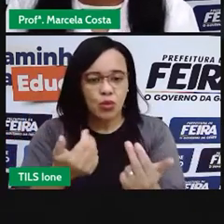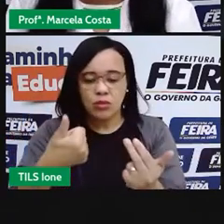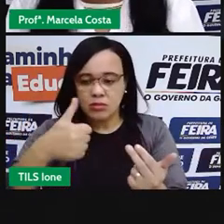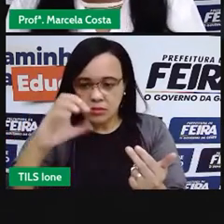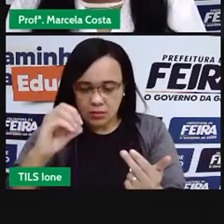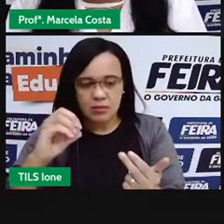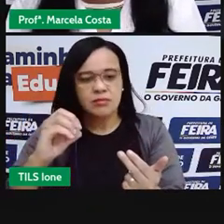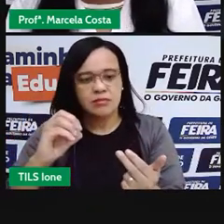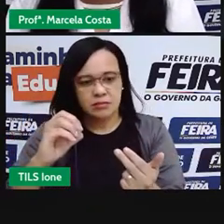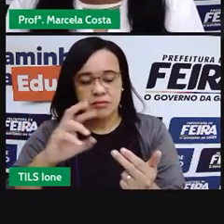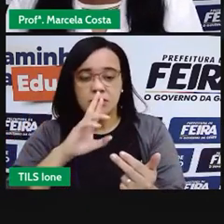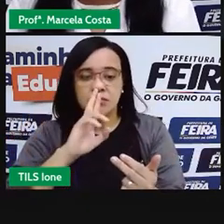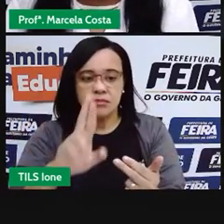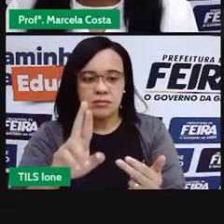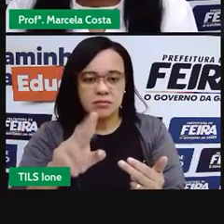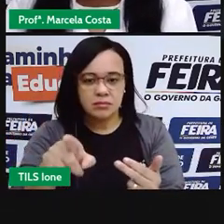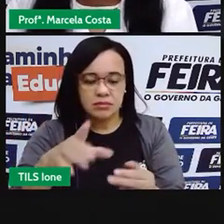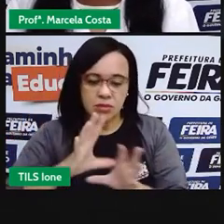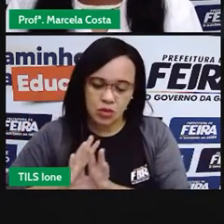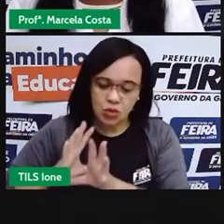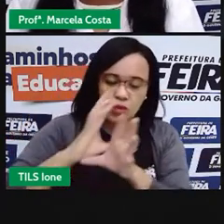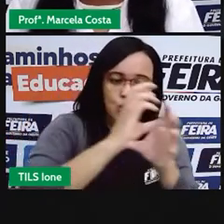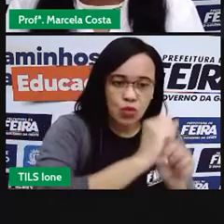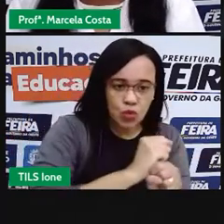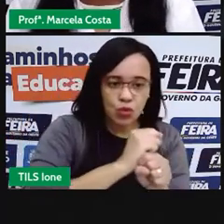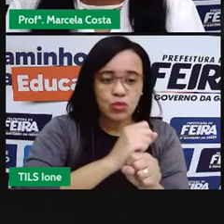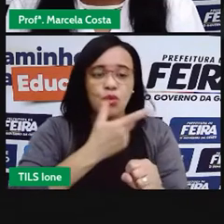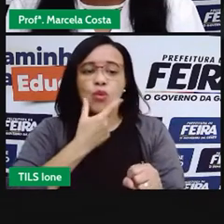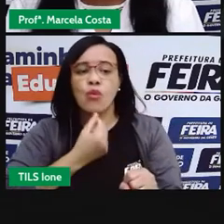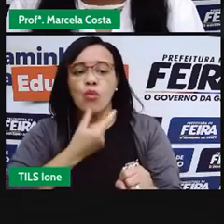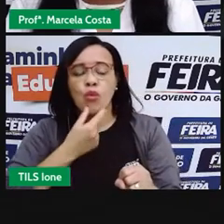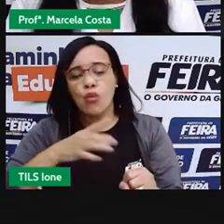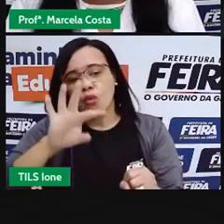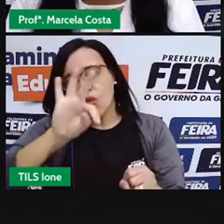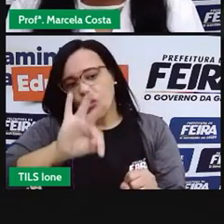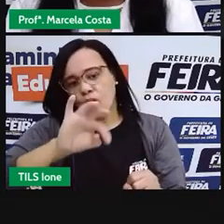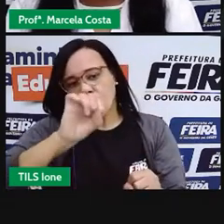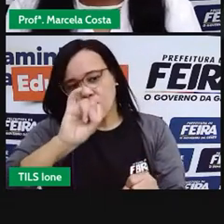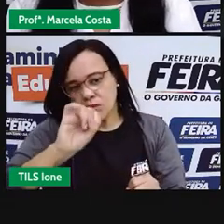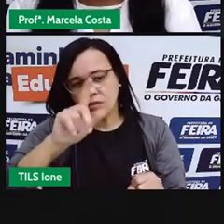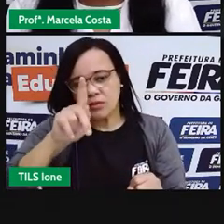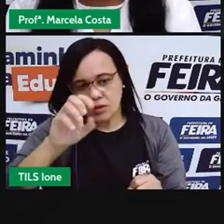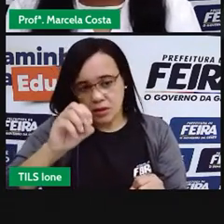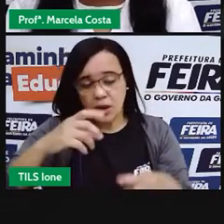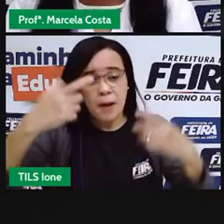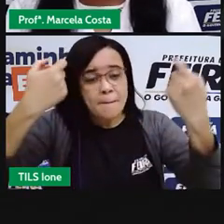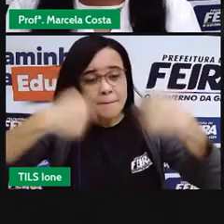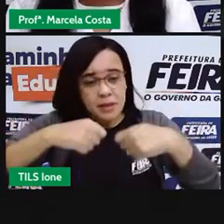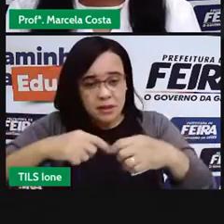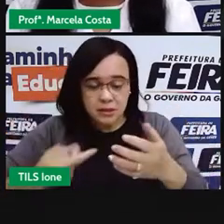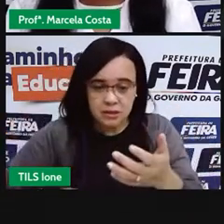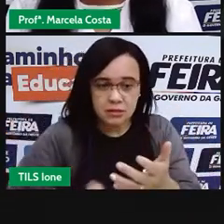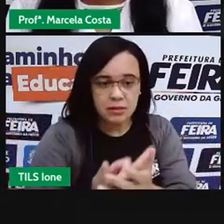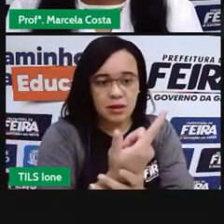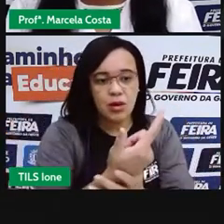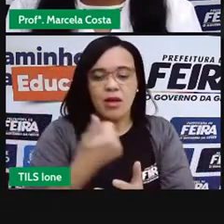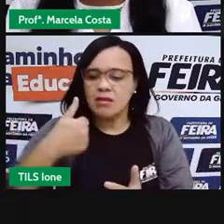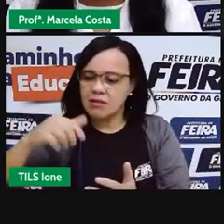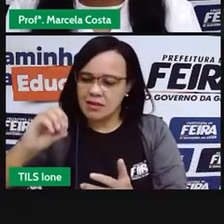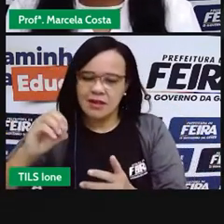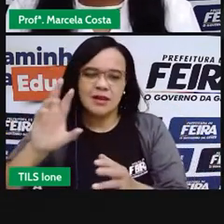Então, o valor total que Thiago precisa é R$10. Vejam só